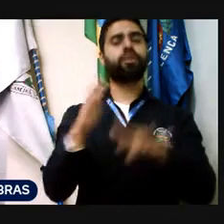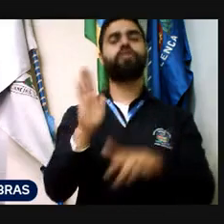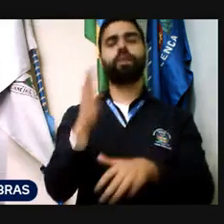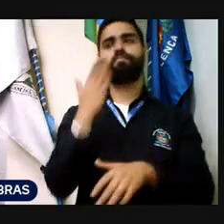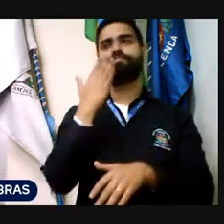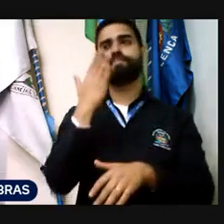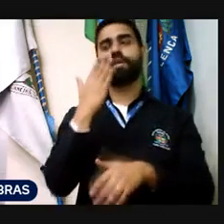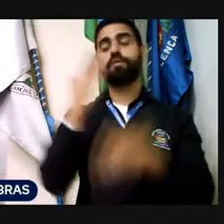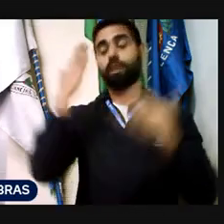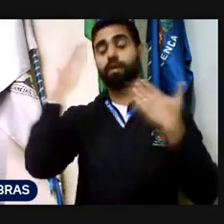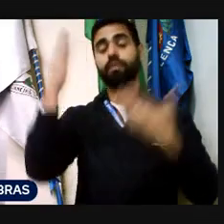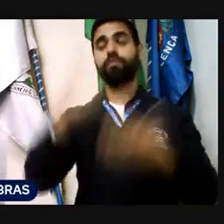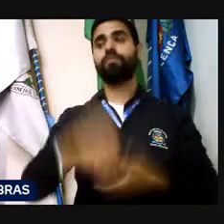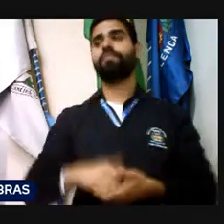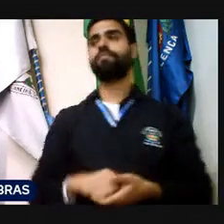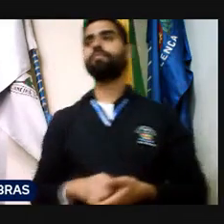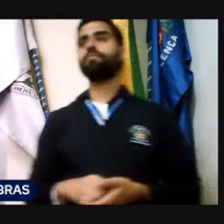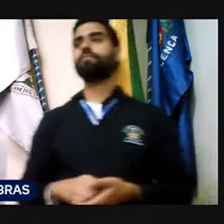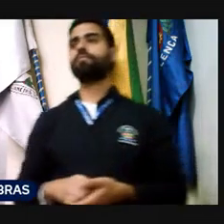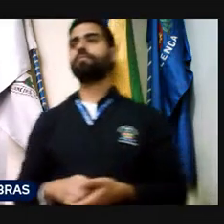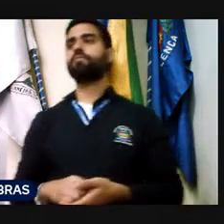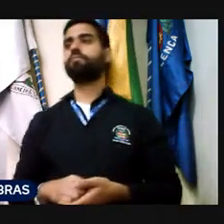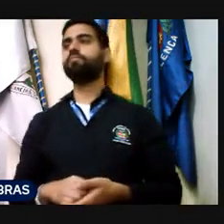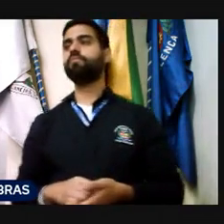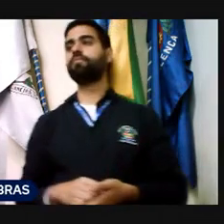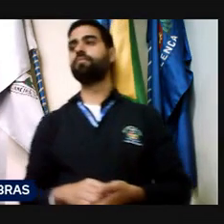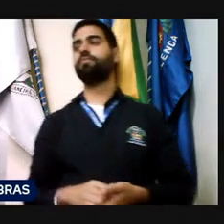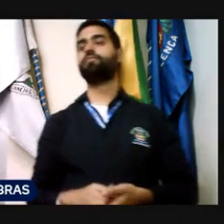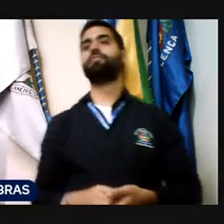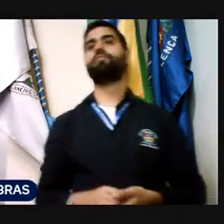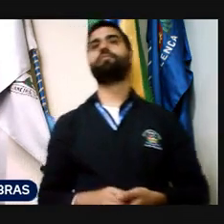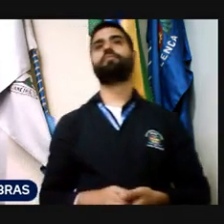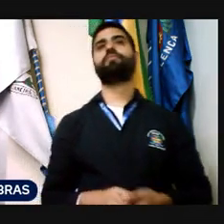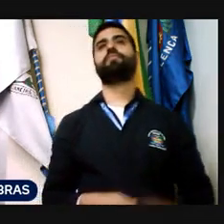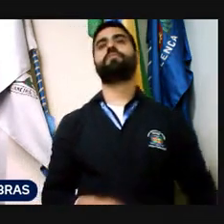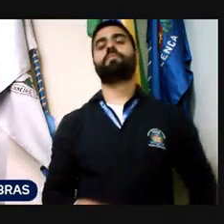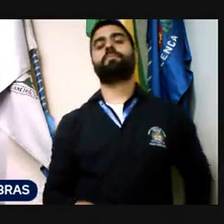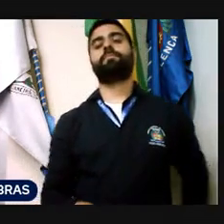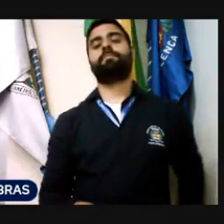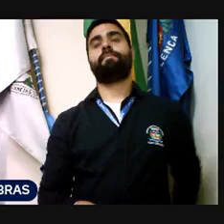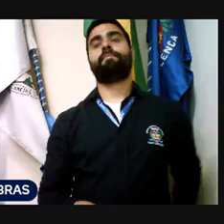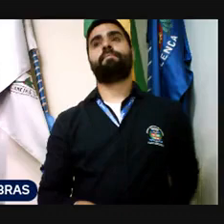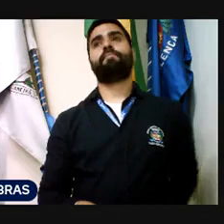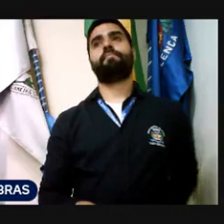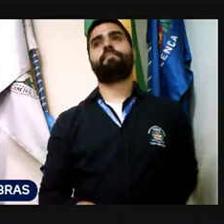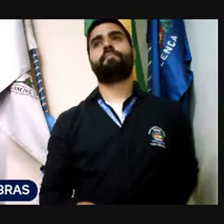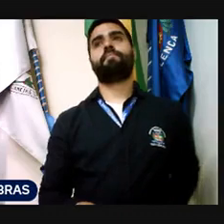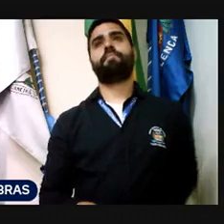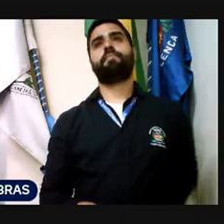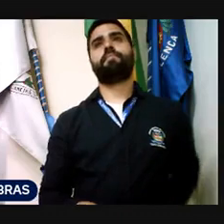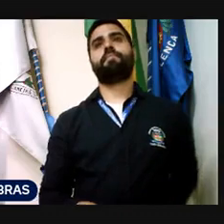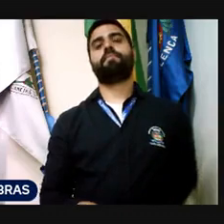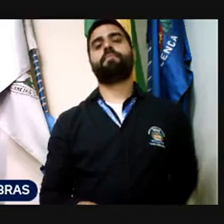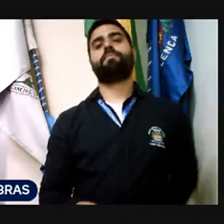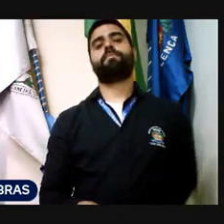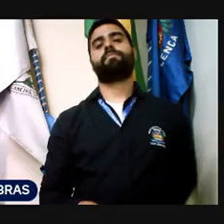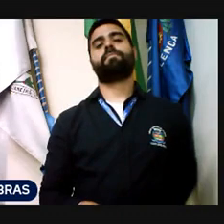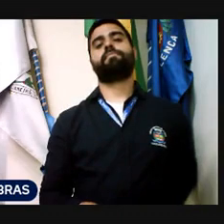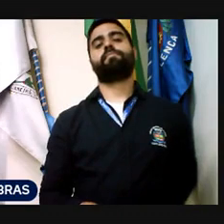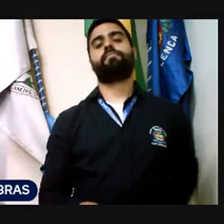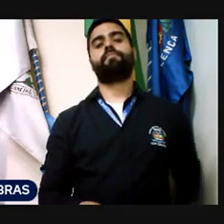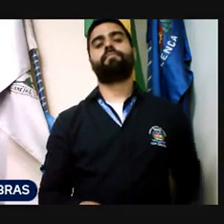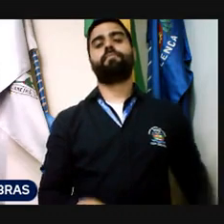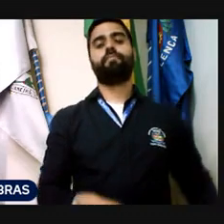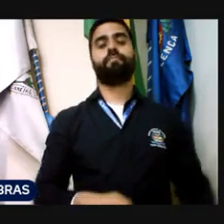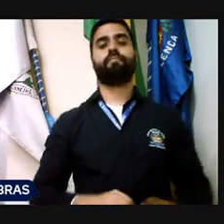reivindicação, atencionadamente renovo meus votos de estima e consideração. Sala das sessões, 3 de agosto de 2021, vereador